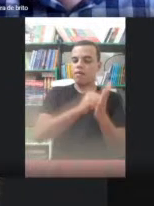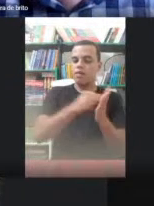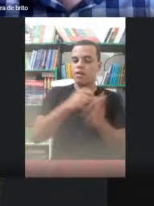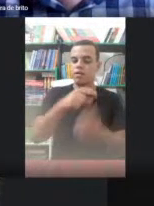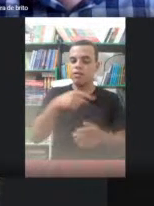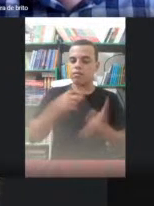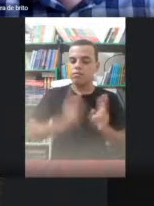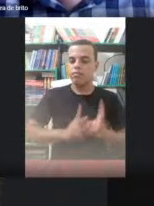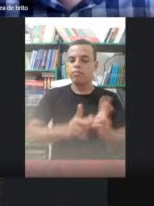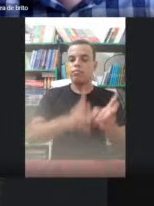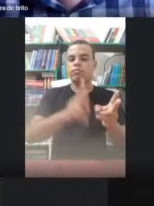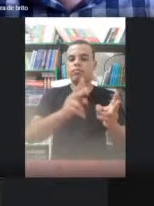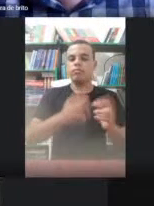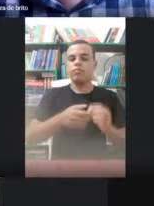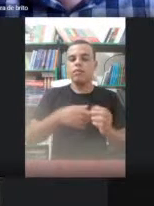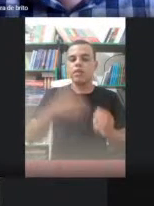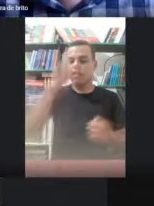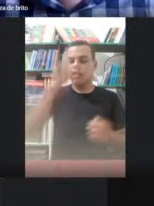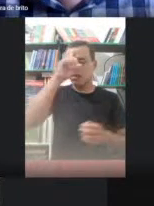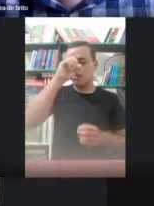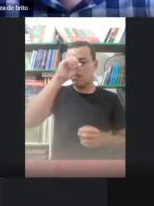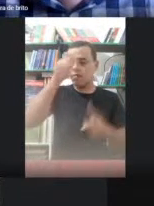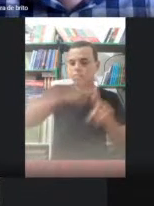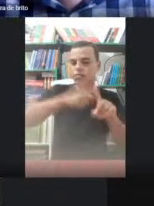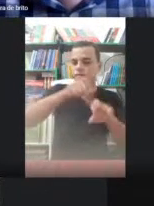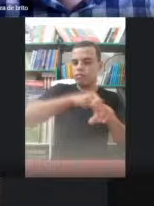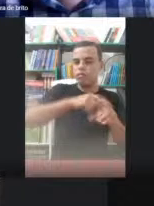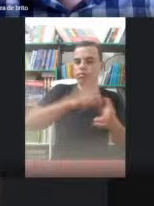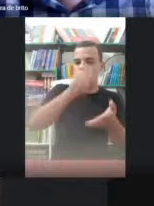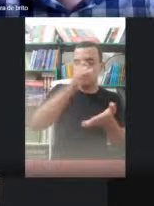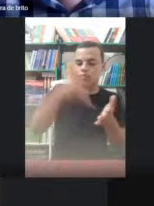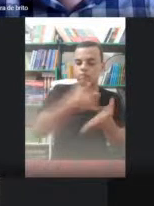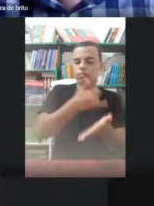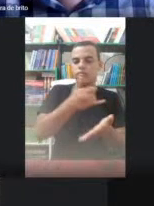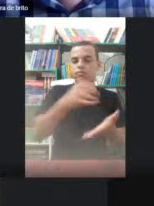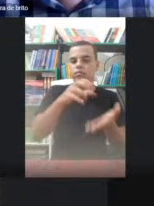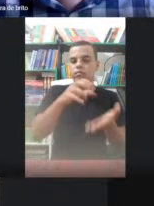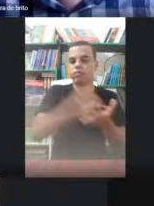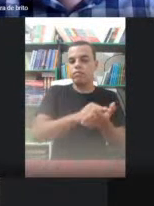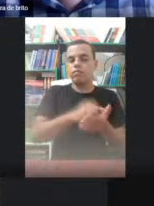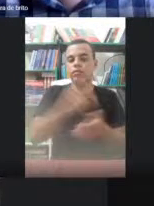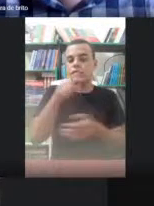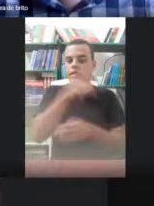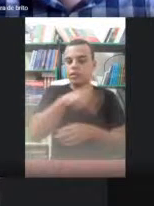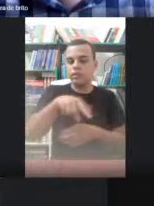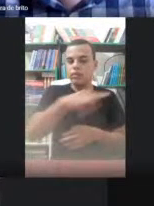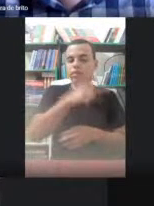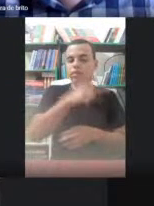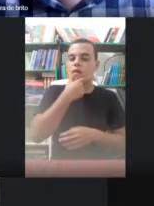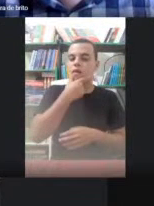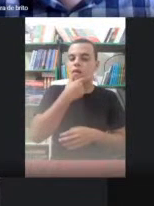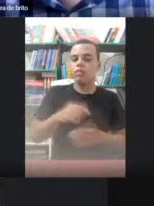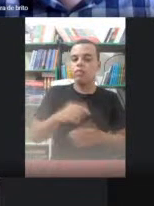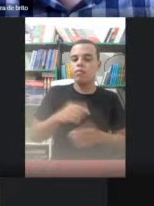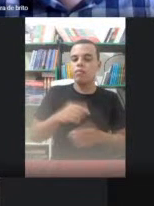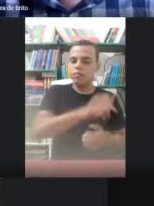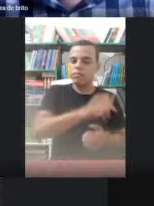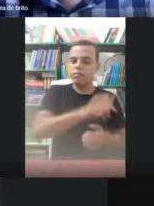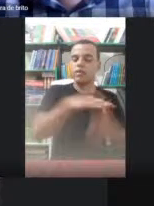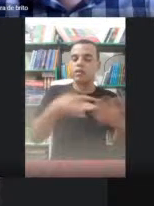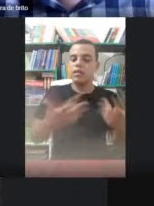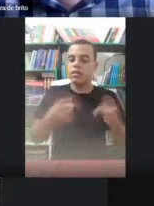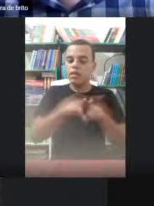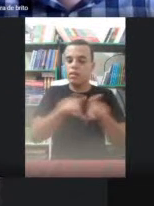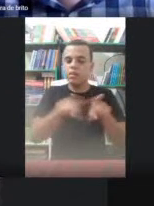unidade básica de saúde muitas vezes cria bloqueios no acesso desses homens a esses espaços. E sem querer me alongar mais, então já vou